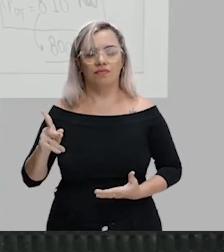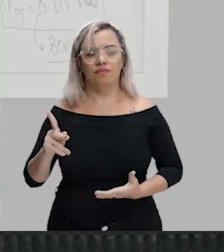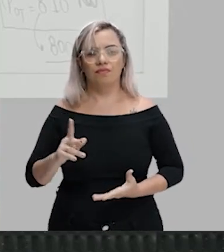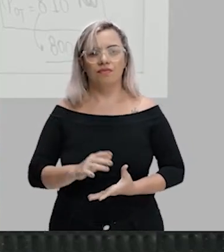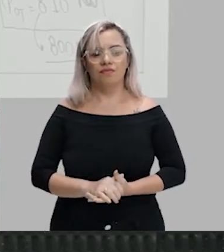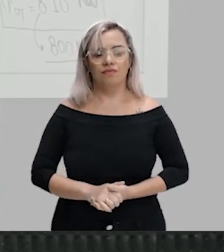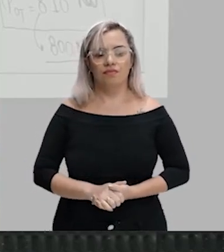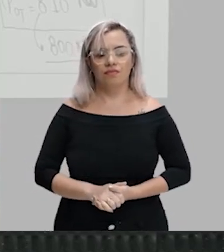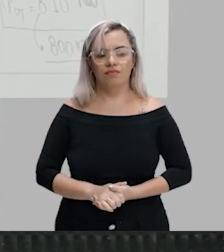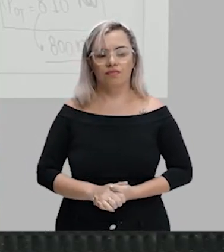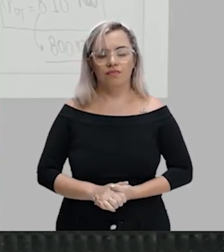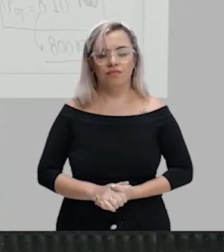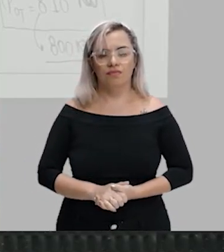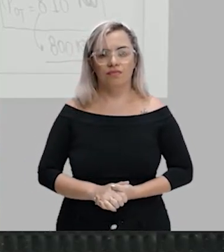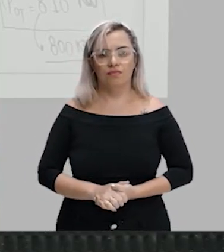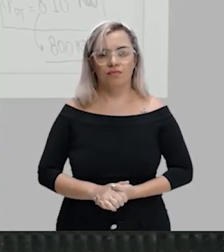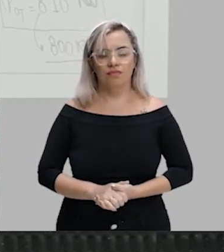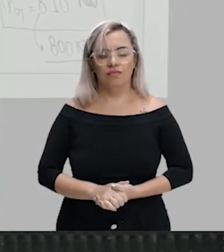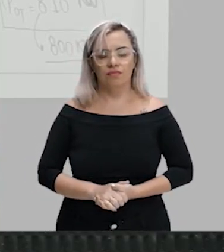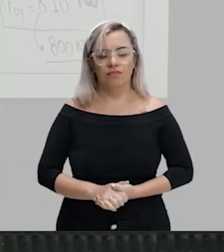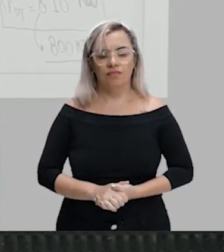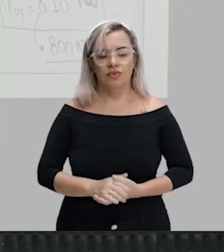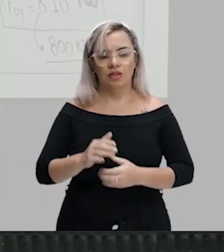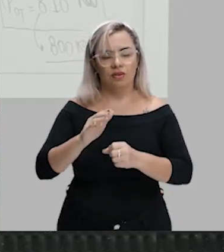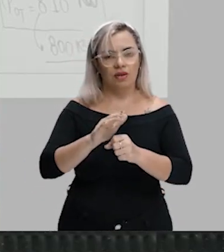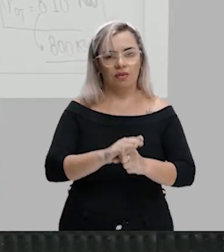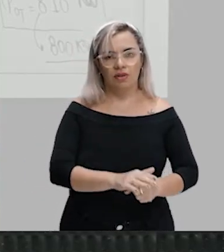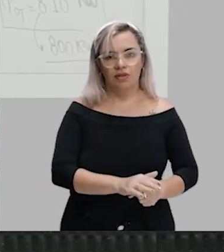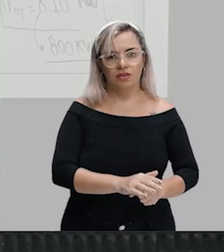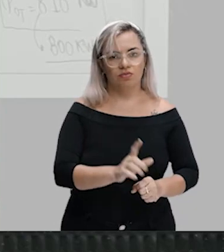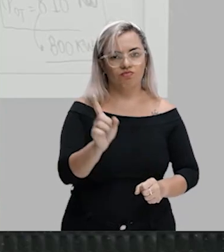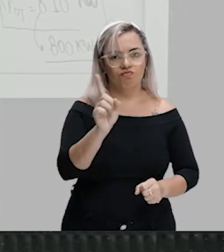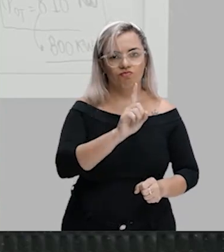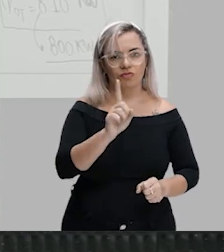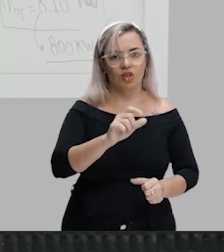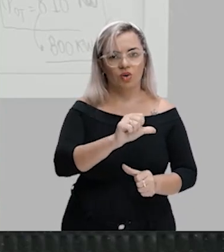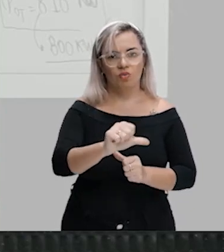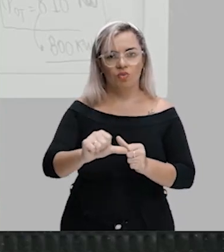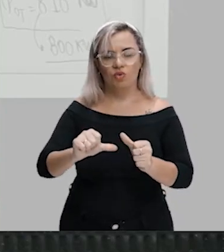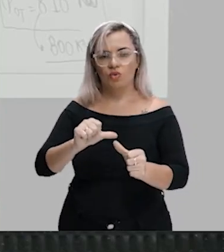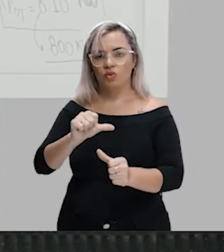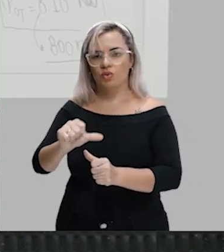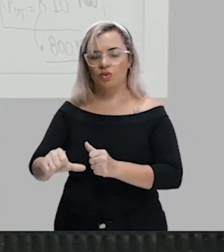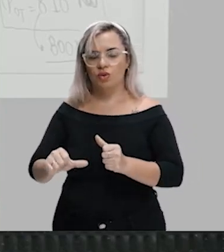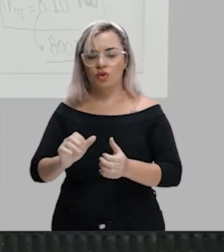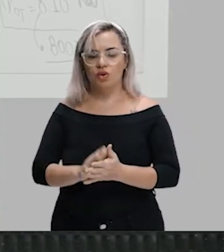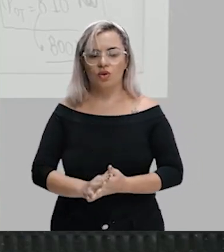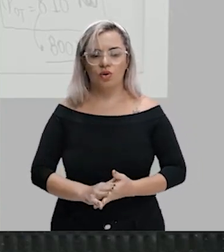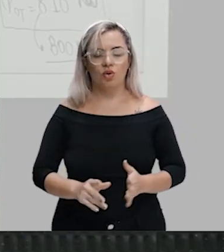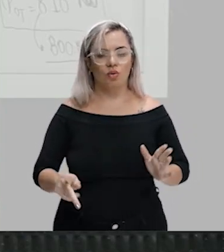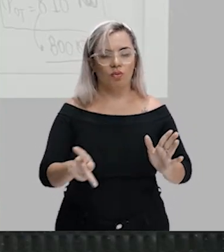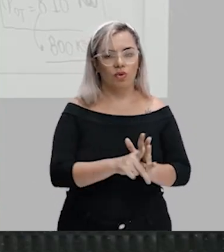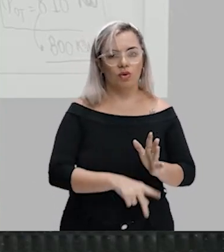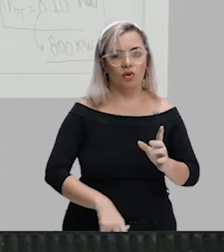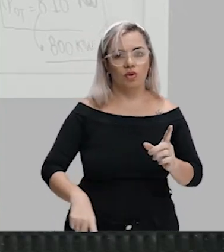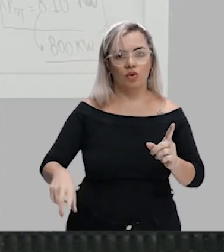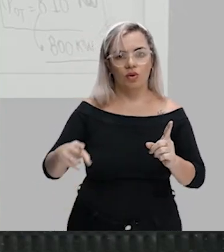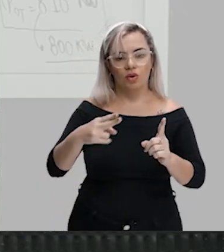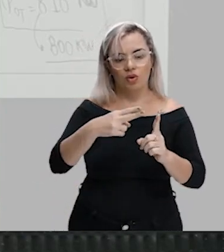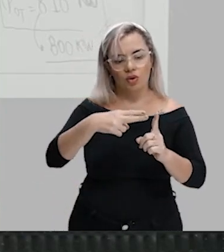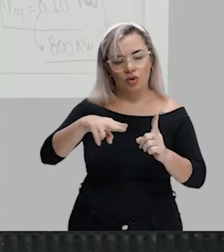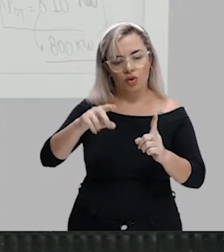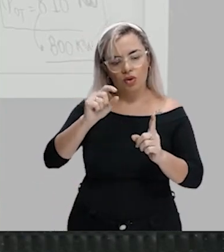Ok? Pressão constante. A pressão ela não vai variar. O próprio nome diz, né? Isobárico. Né? Iso significa